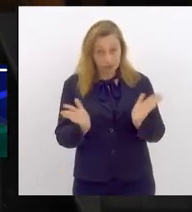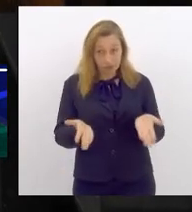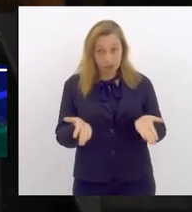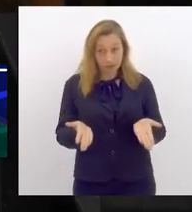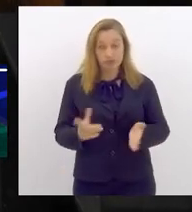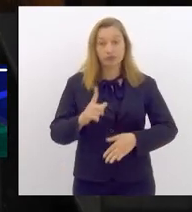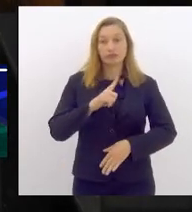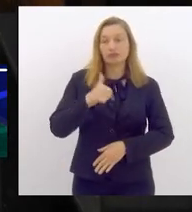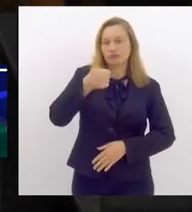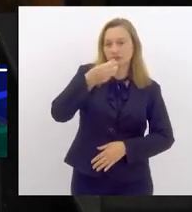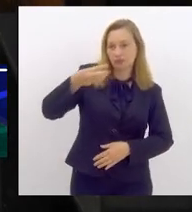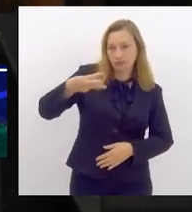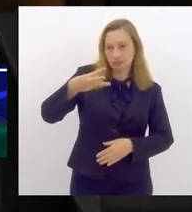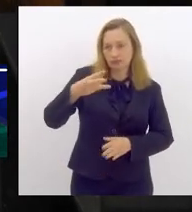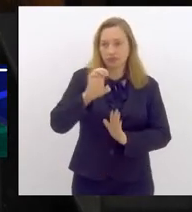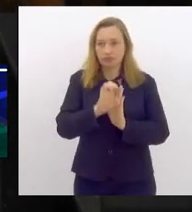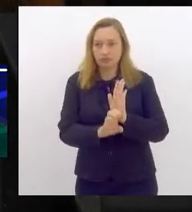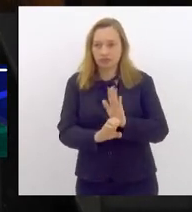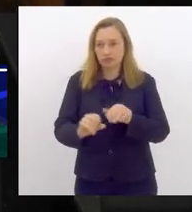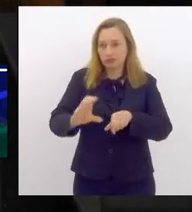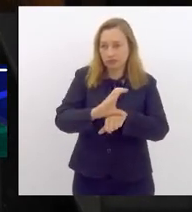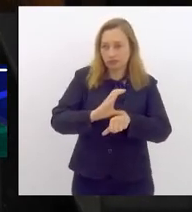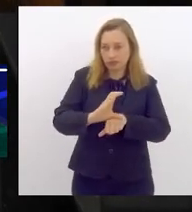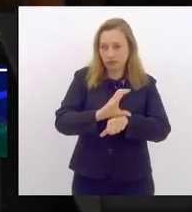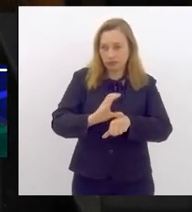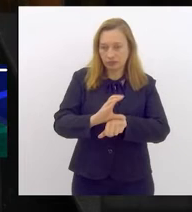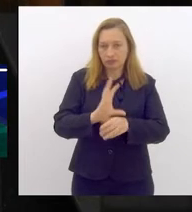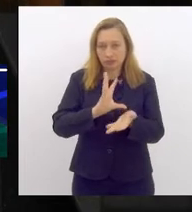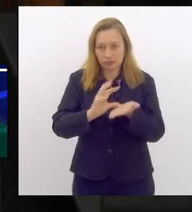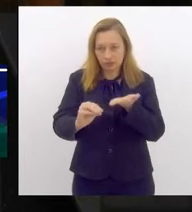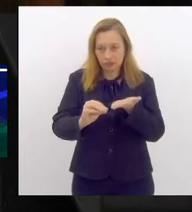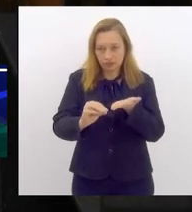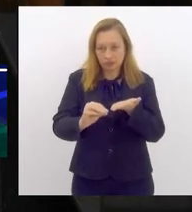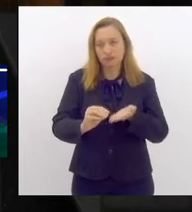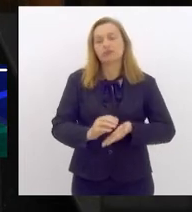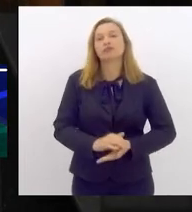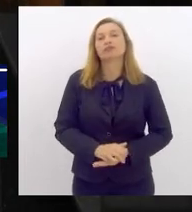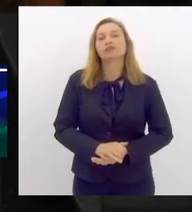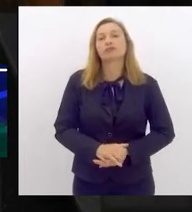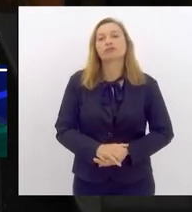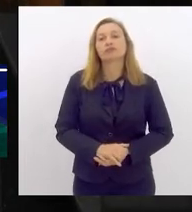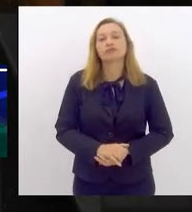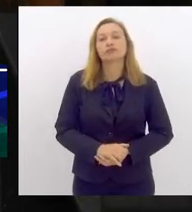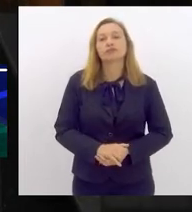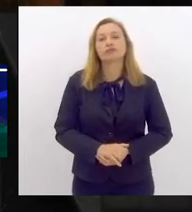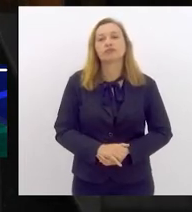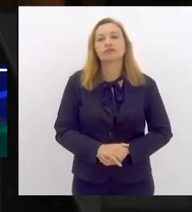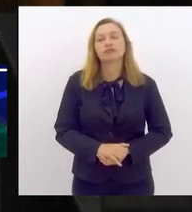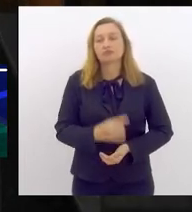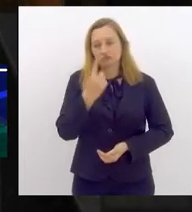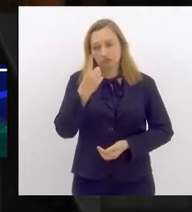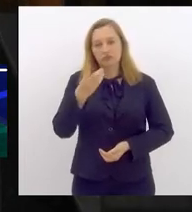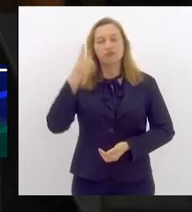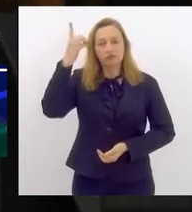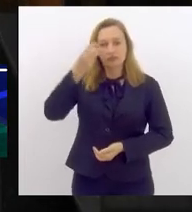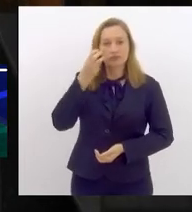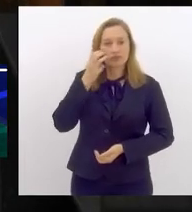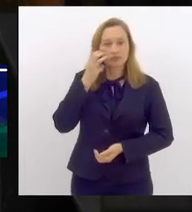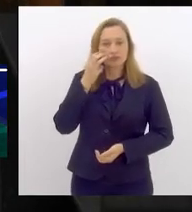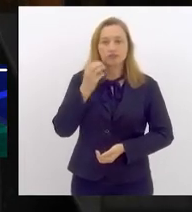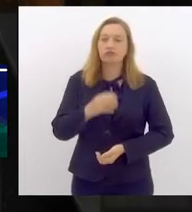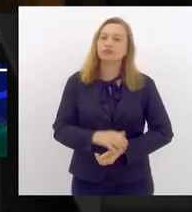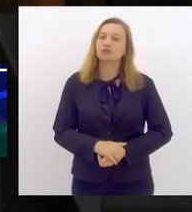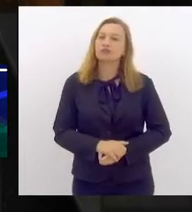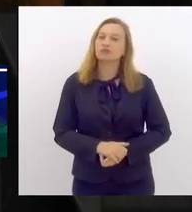tem três emendas constitucionais em pauta em uma delas deputados Valtec